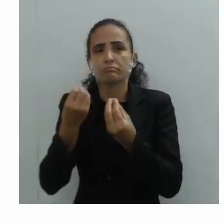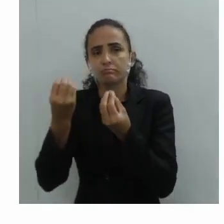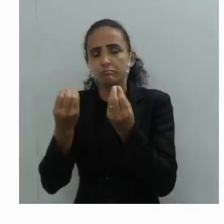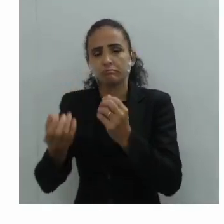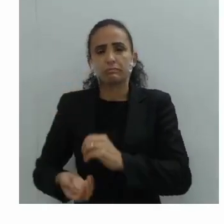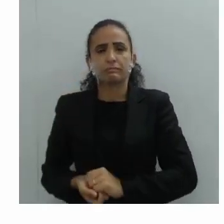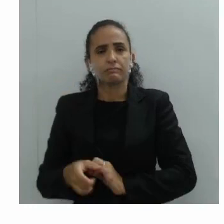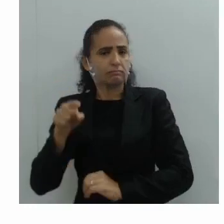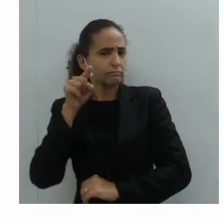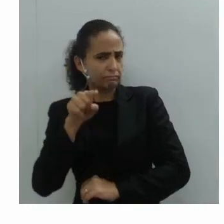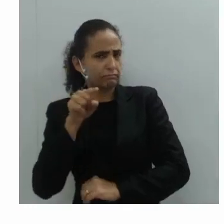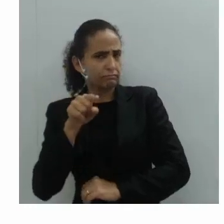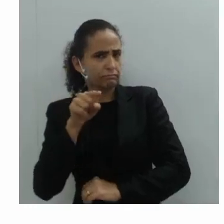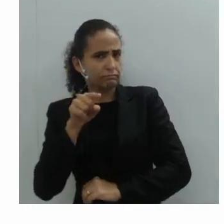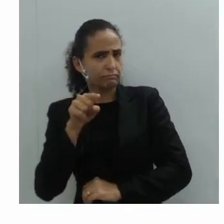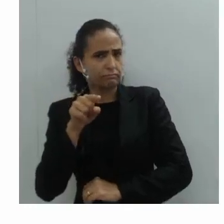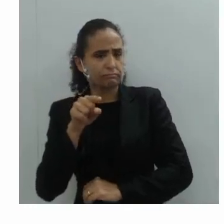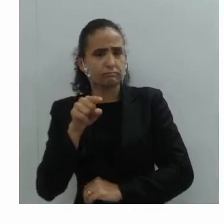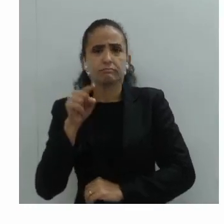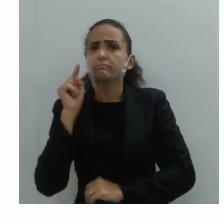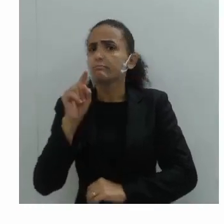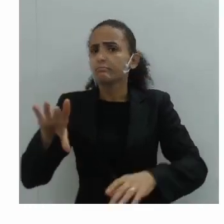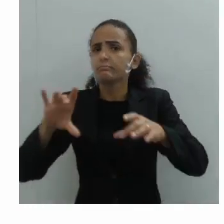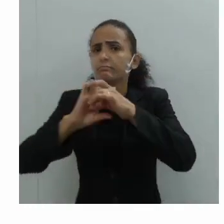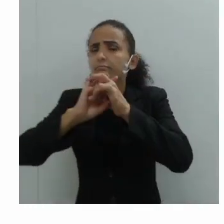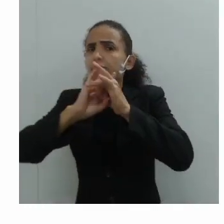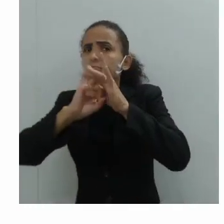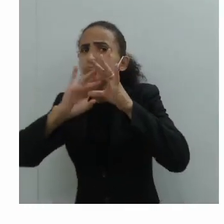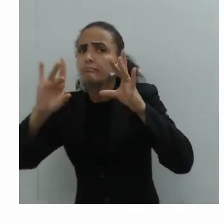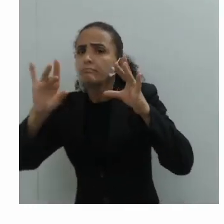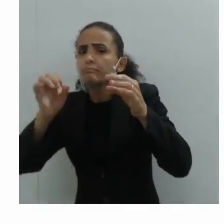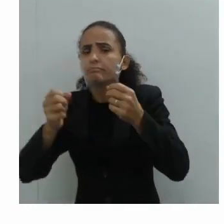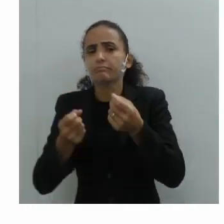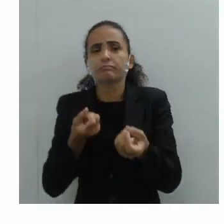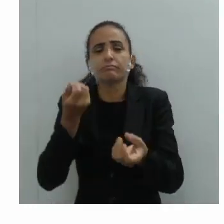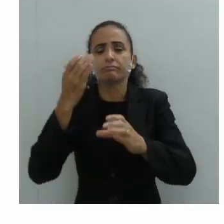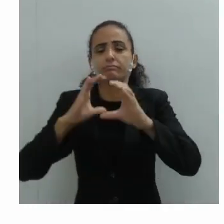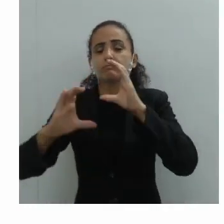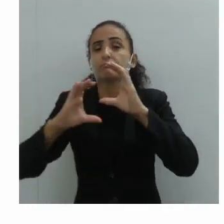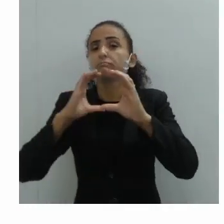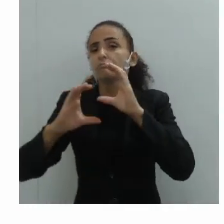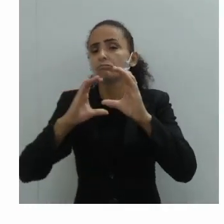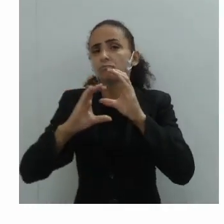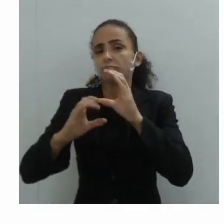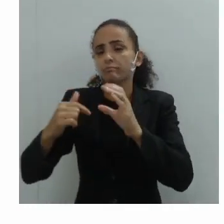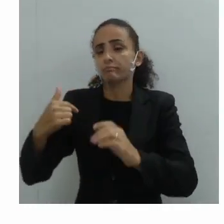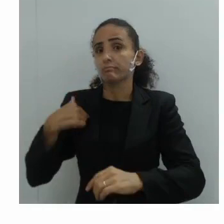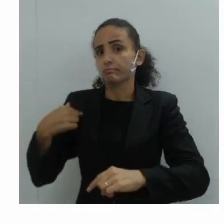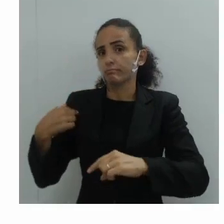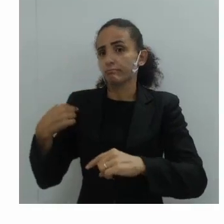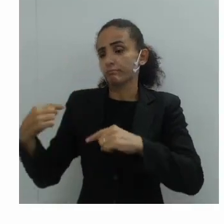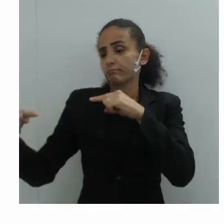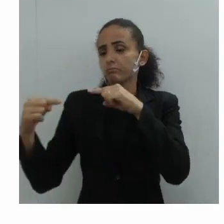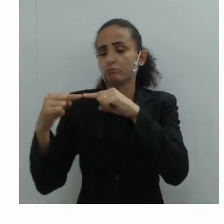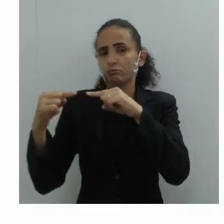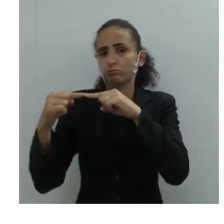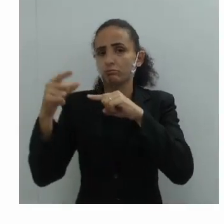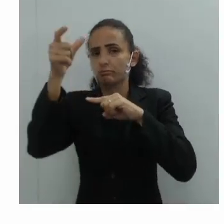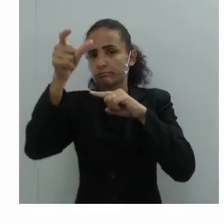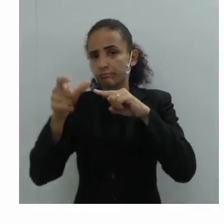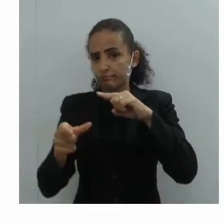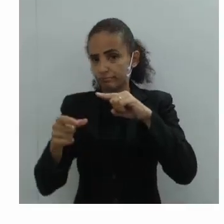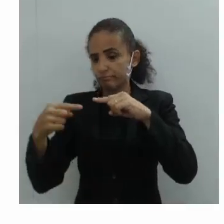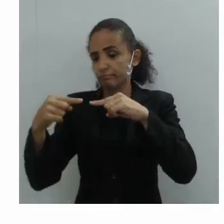ver. Você é livre para se expressar, desde que eu concorde. Observem que aí